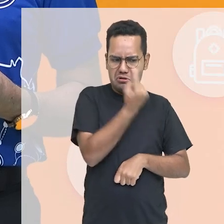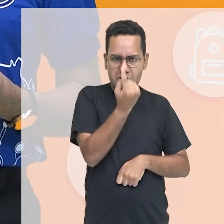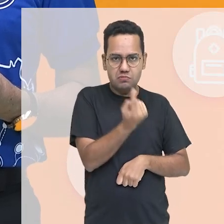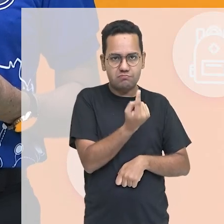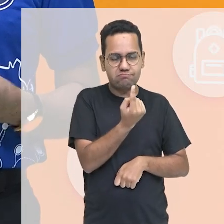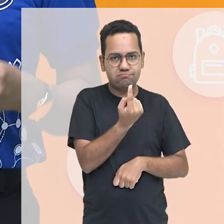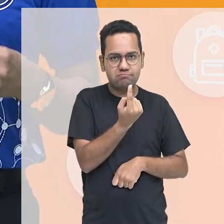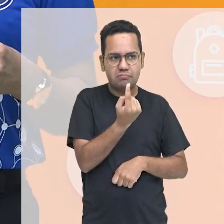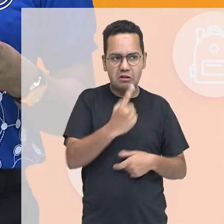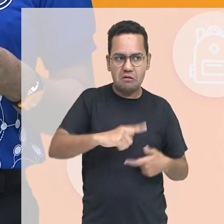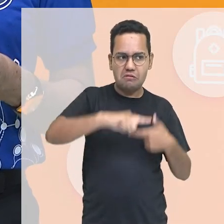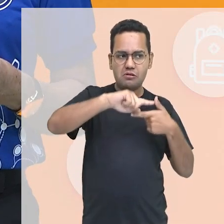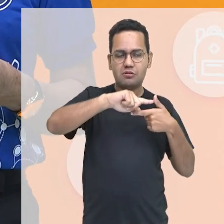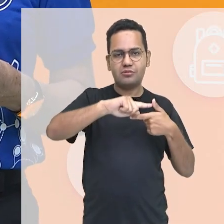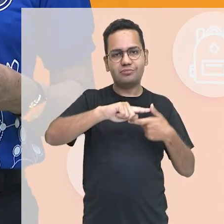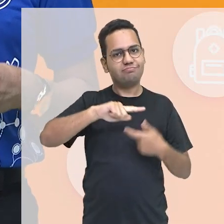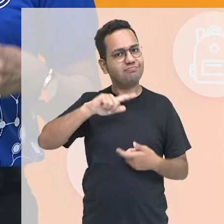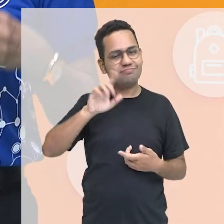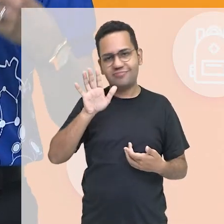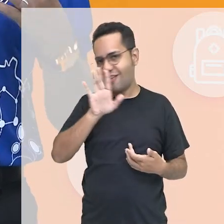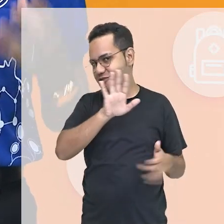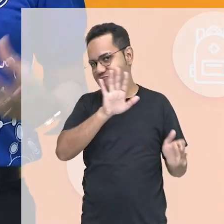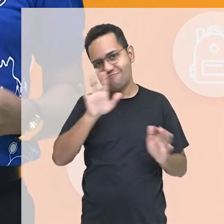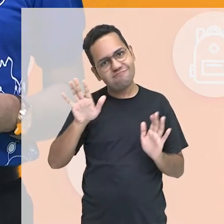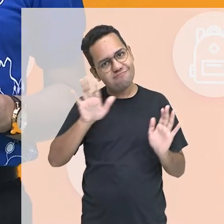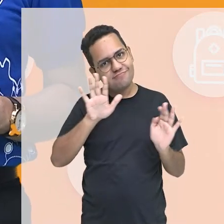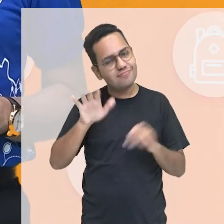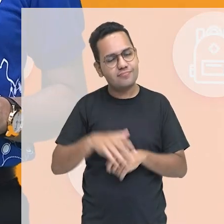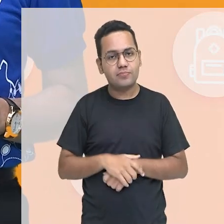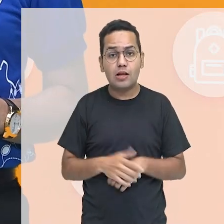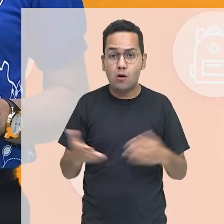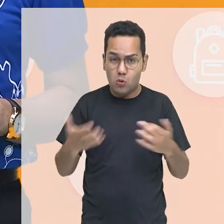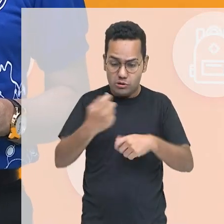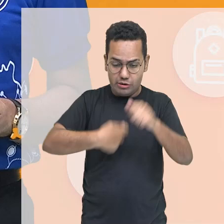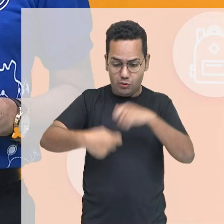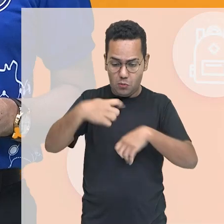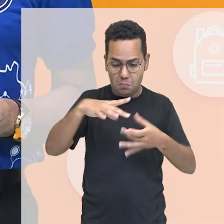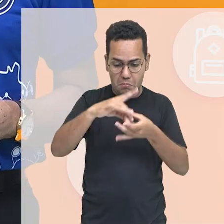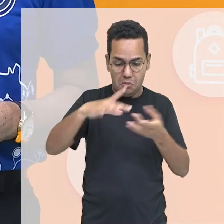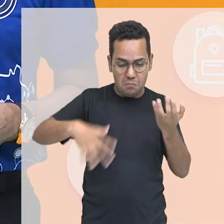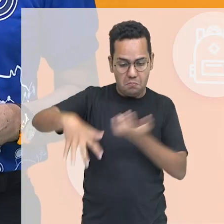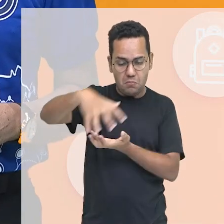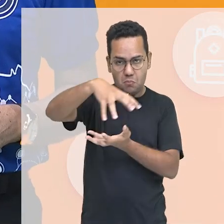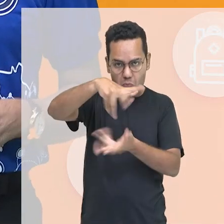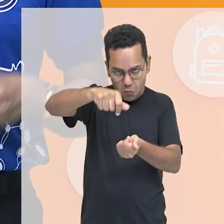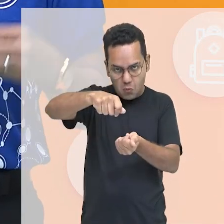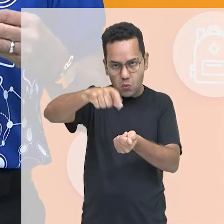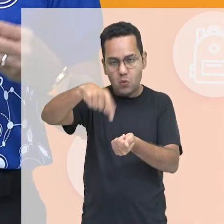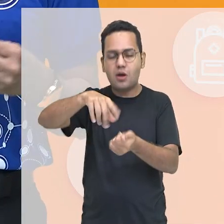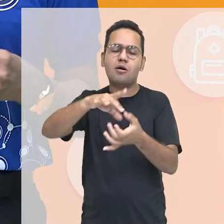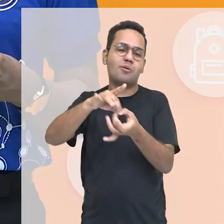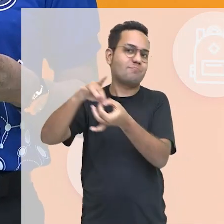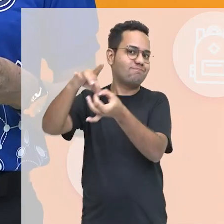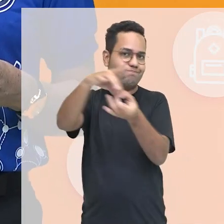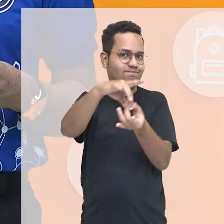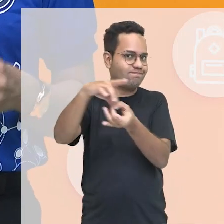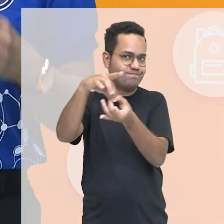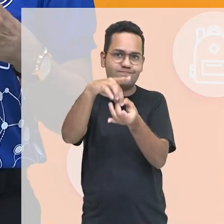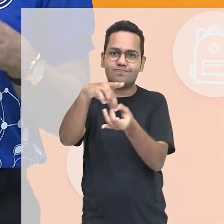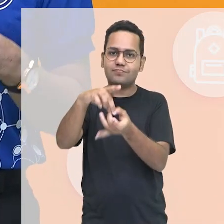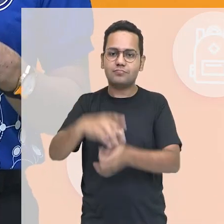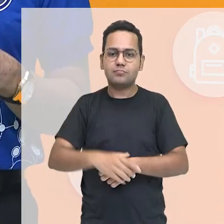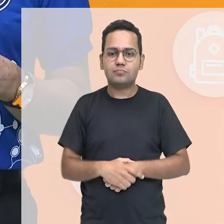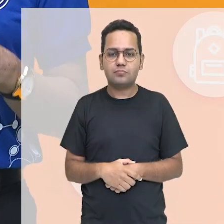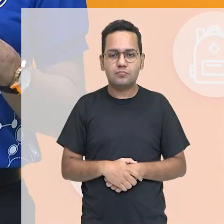isolada. Não, a economia no mundo moderno é uma economia globalizada. A